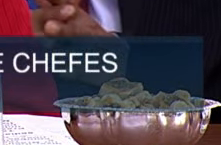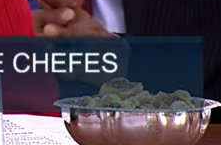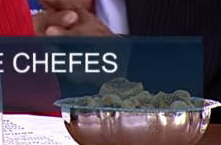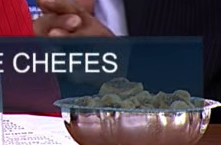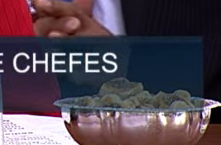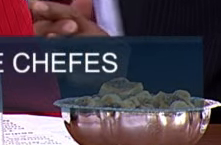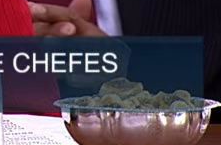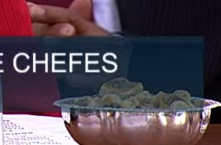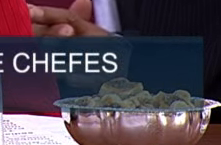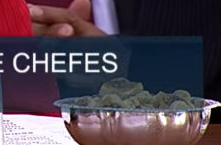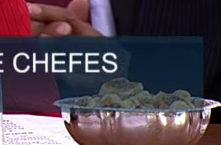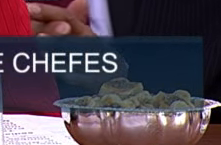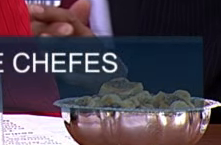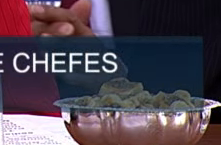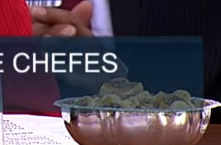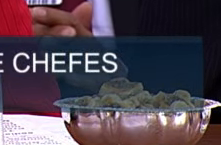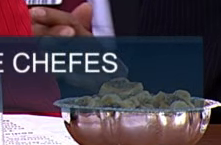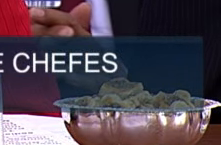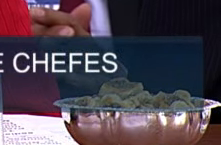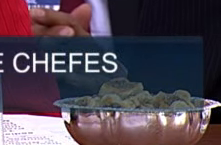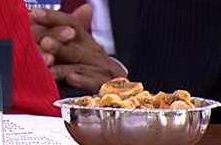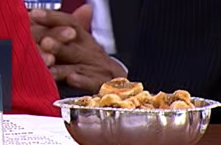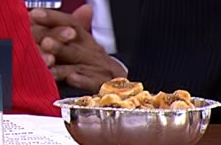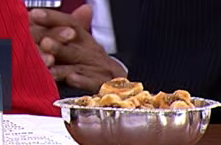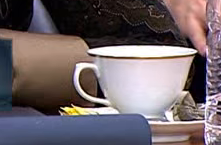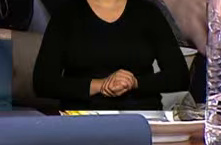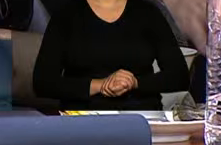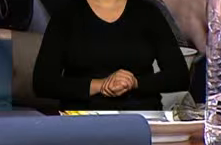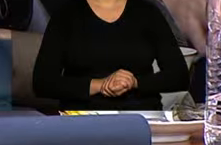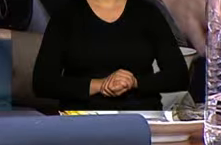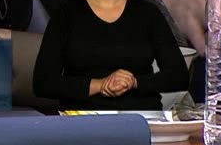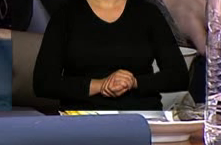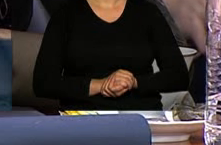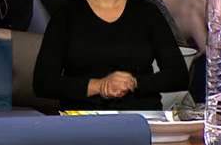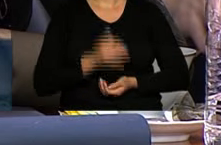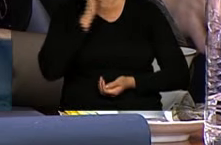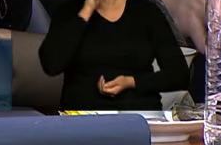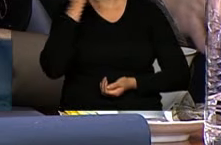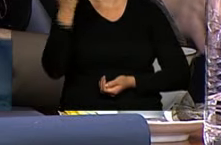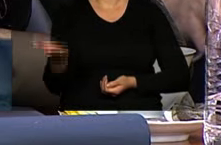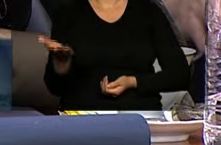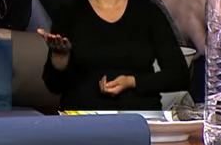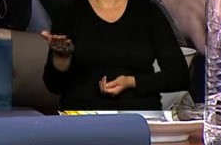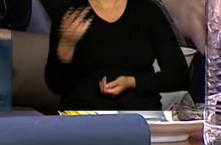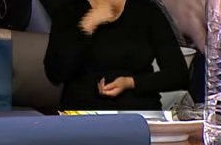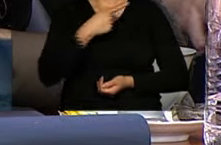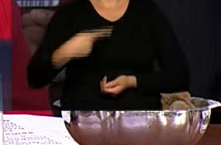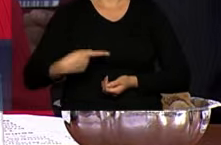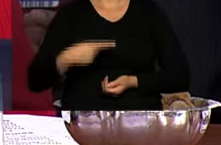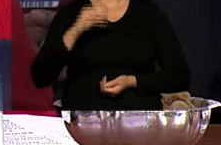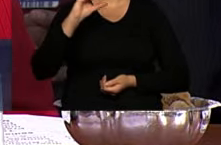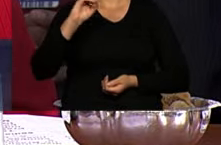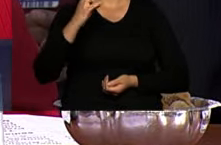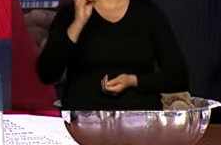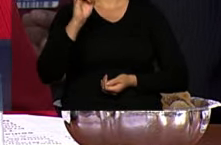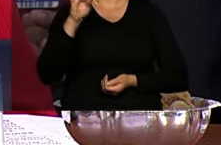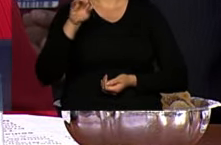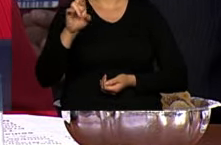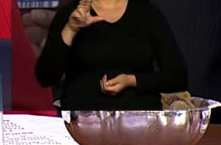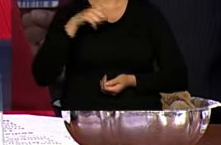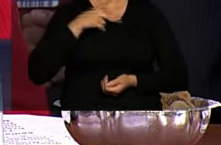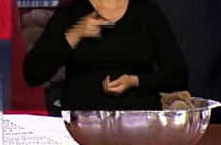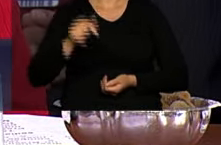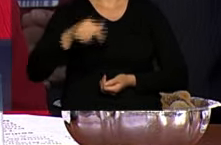Quero dizer-lhe, querida Cristina, que aqui no Brasil você terá uma amiga sempre pronta para